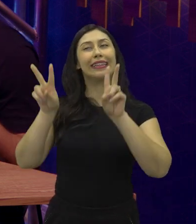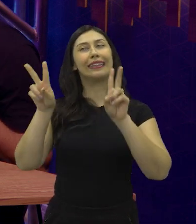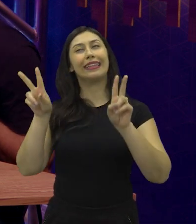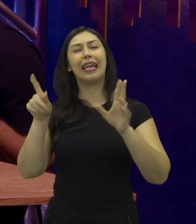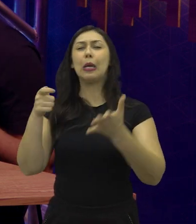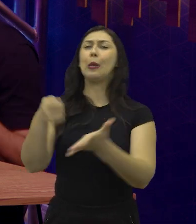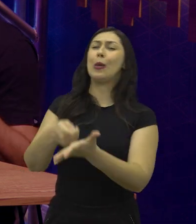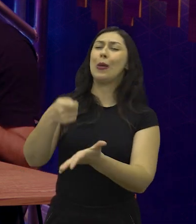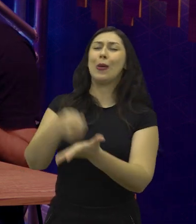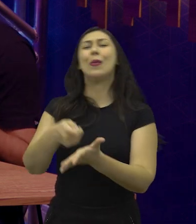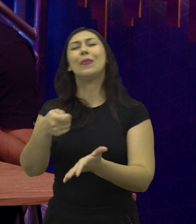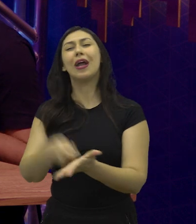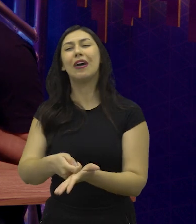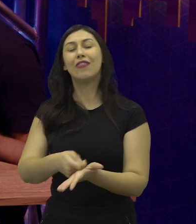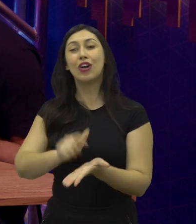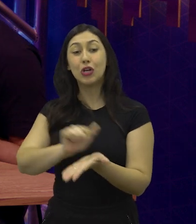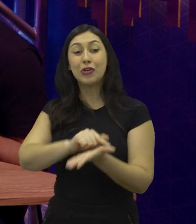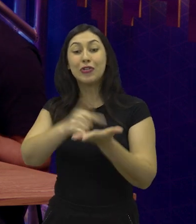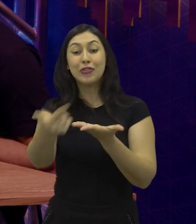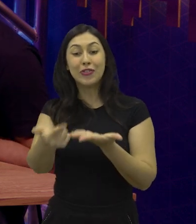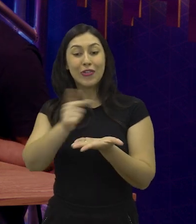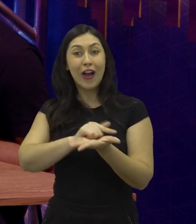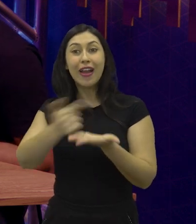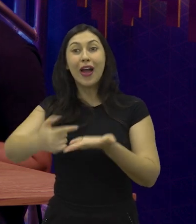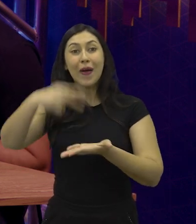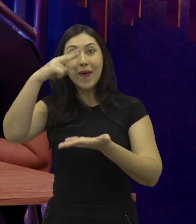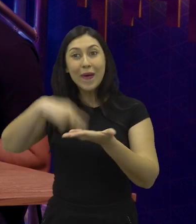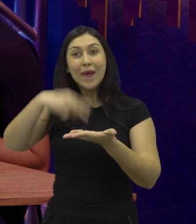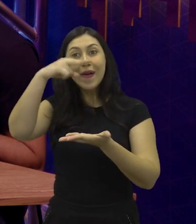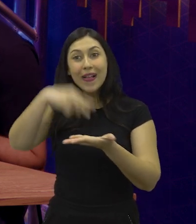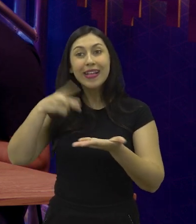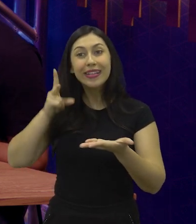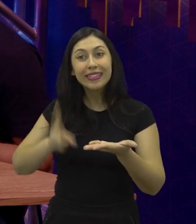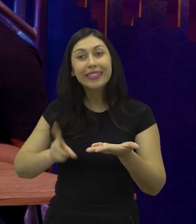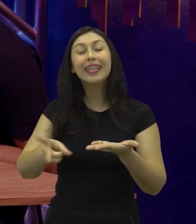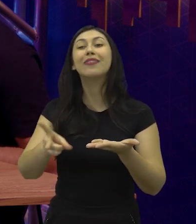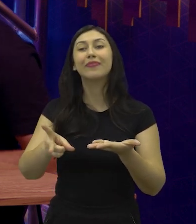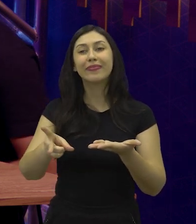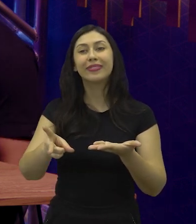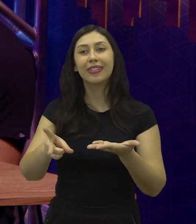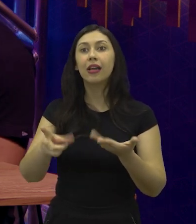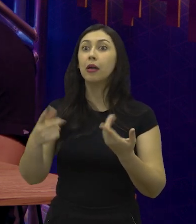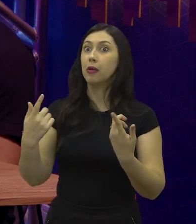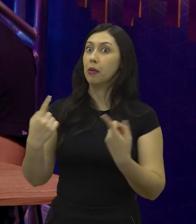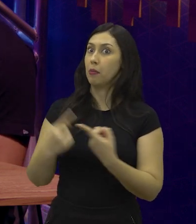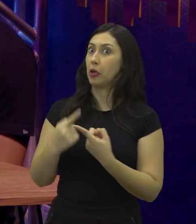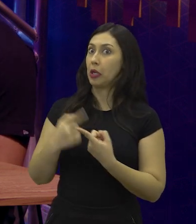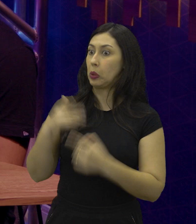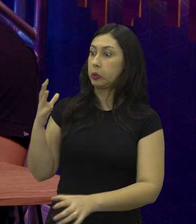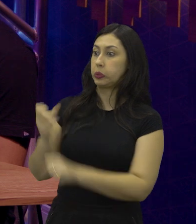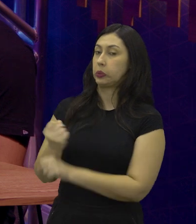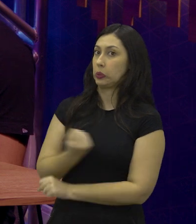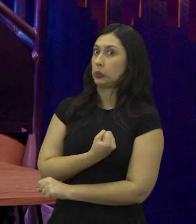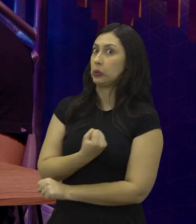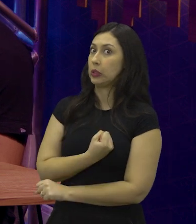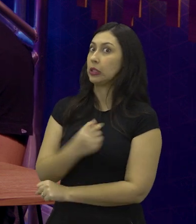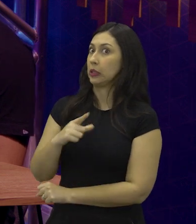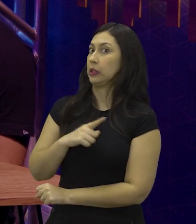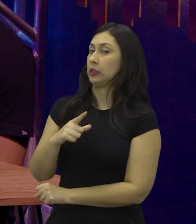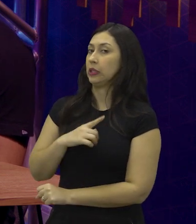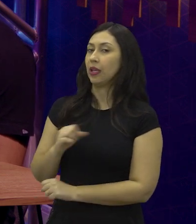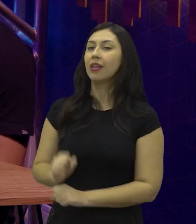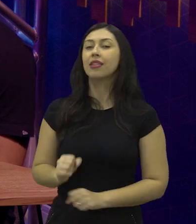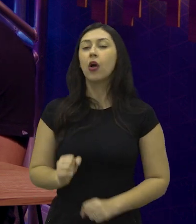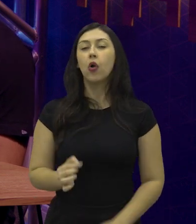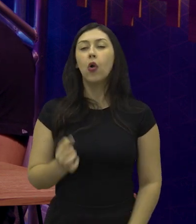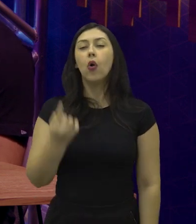obrigava, entre aspas, a gente ler jornal toda semana e valia a nota. Então, assim, uma aula por semana ele levava a